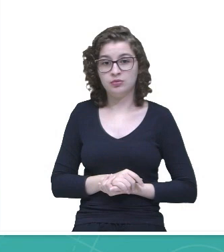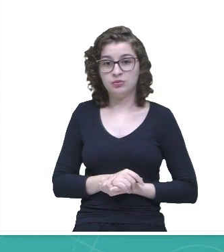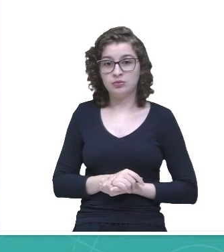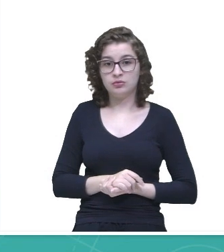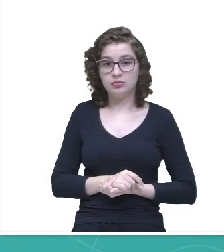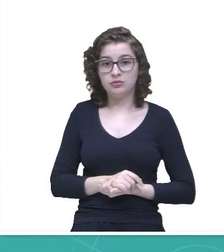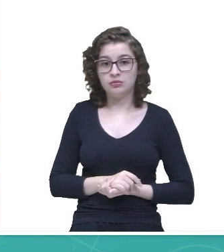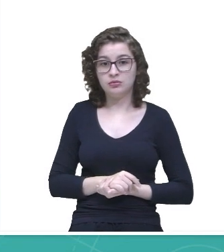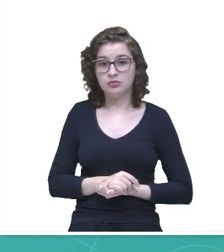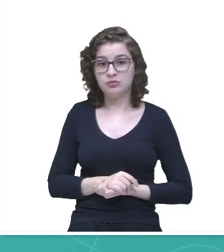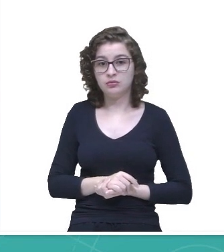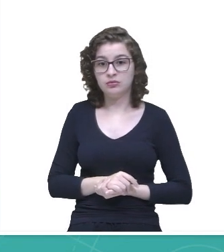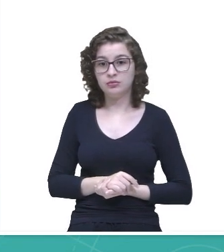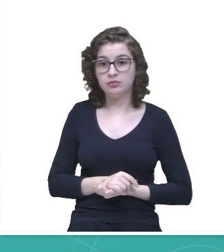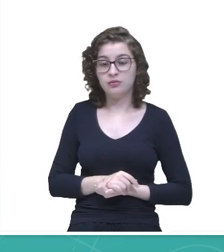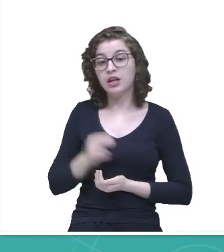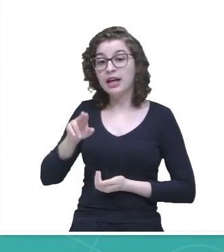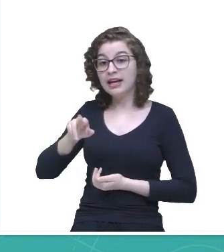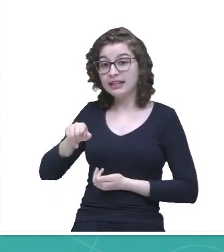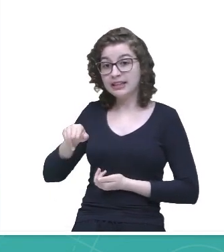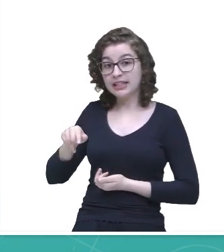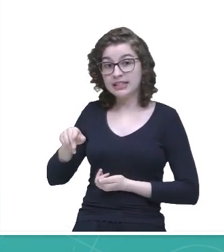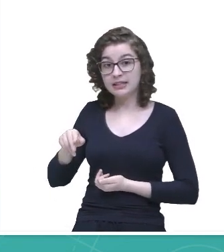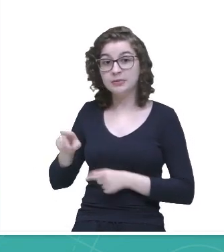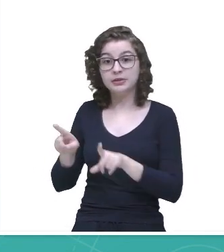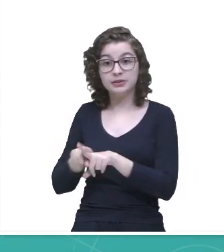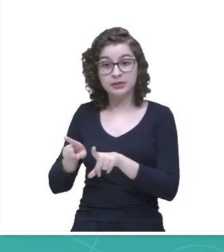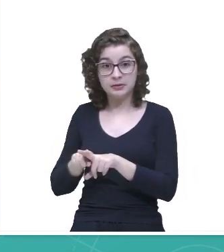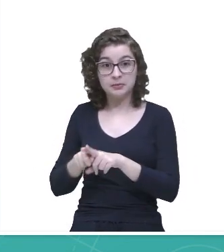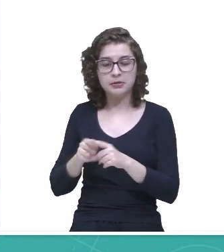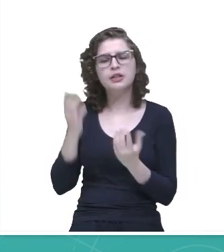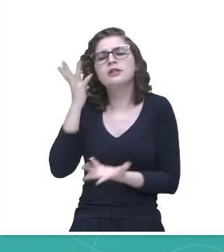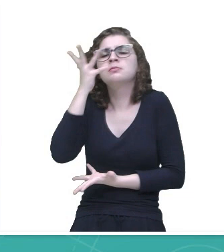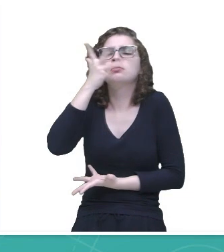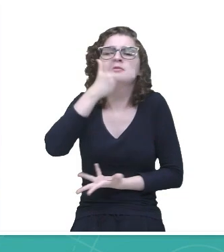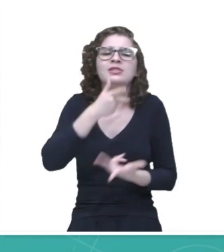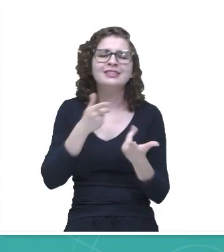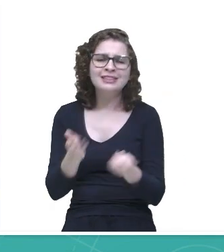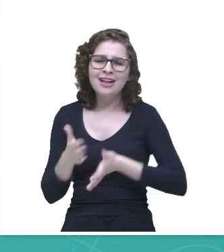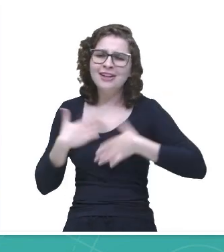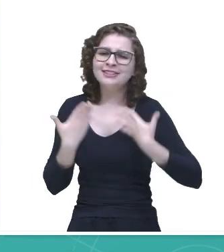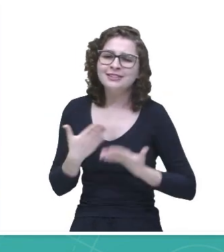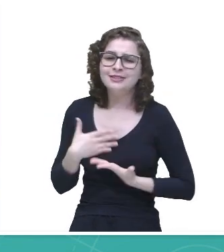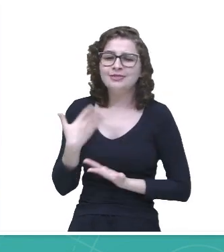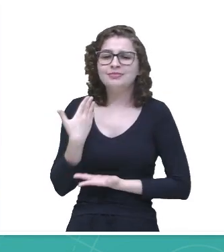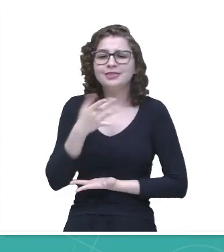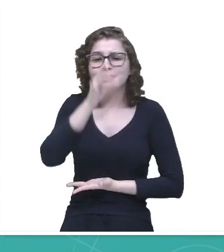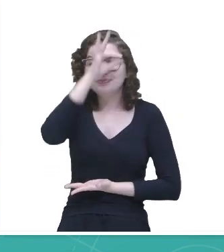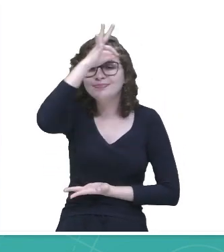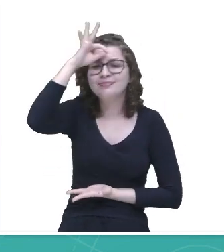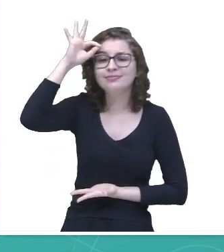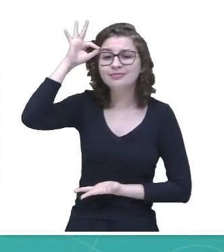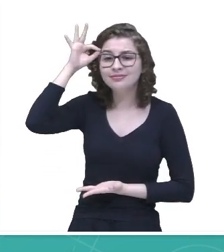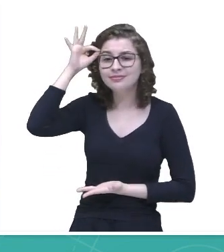azulada. Assim como as meninas também transmitem o quê? A beleza, a alegria, a inocência. É